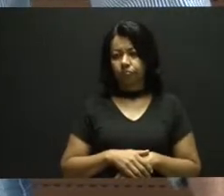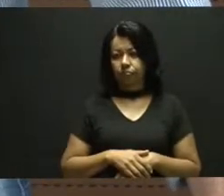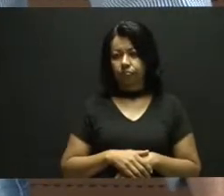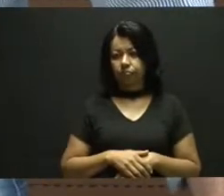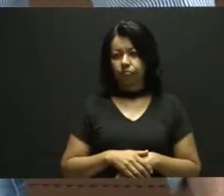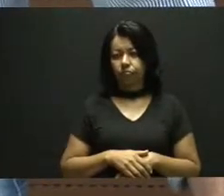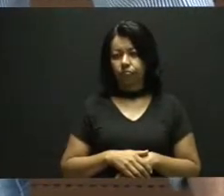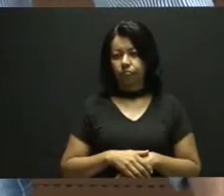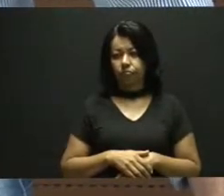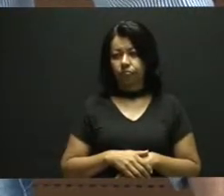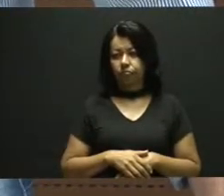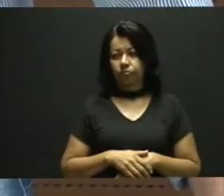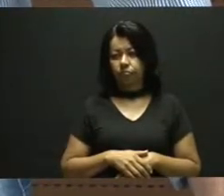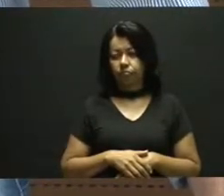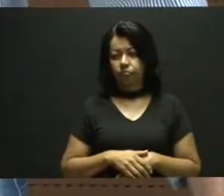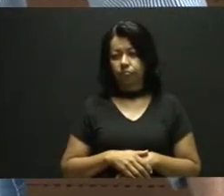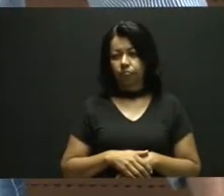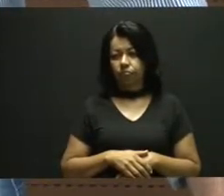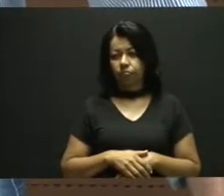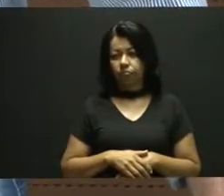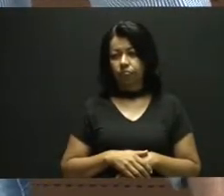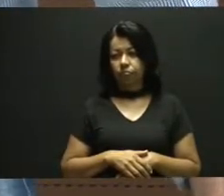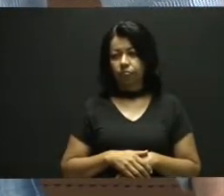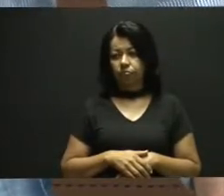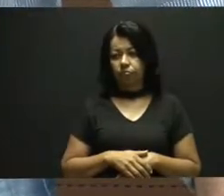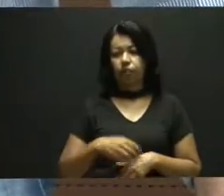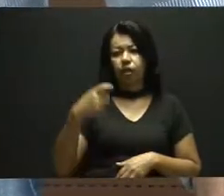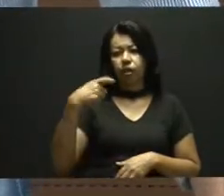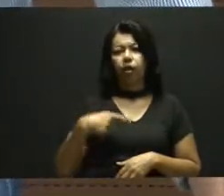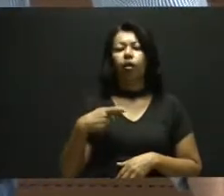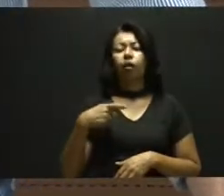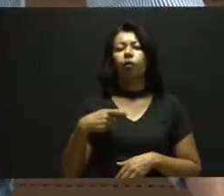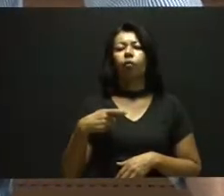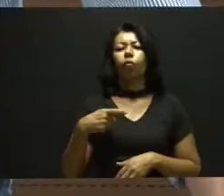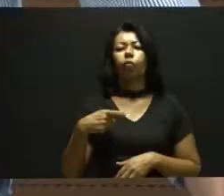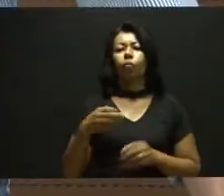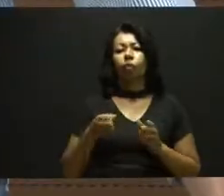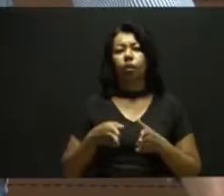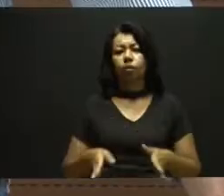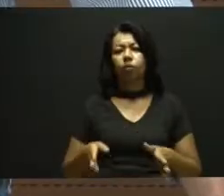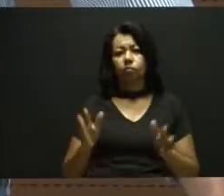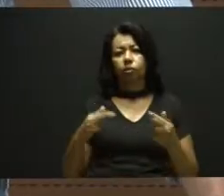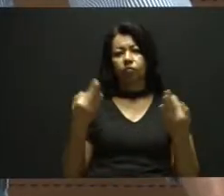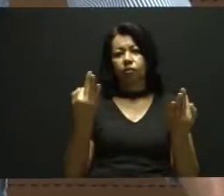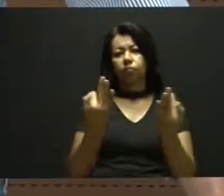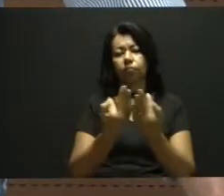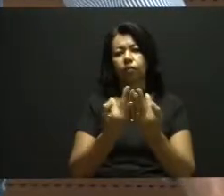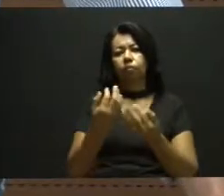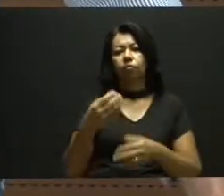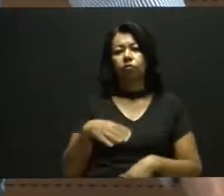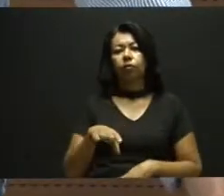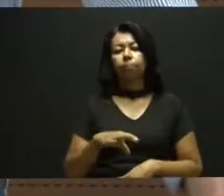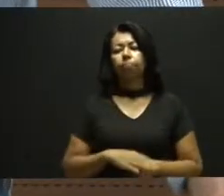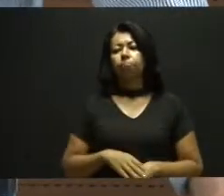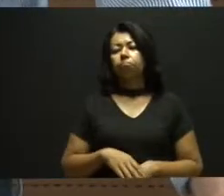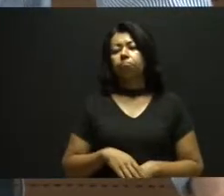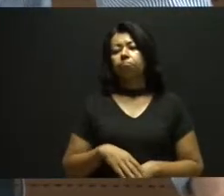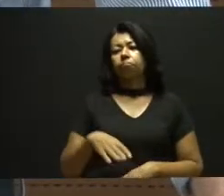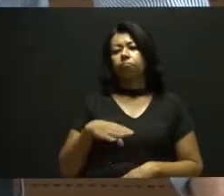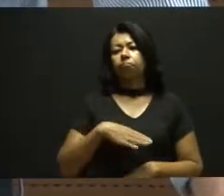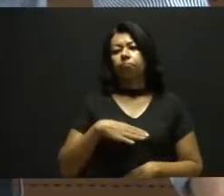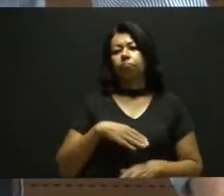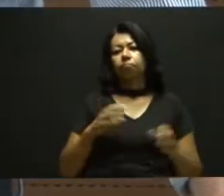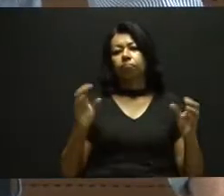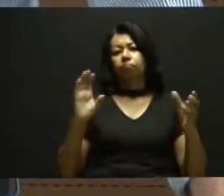eu venho de uma família onde o português casou com a índia